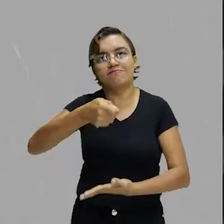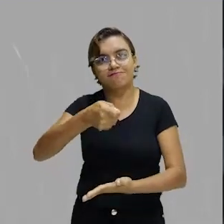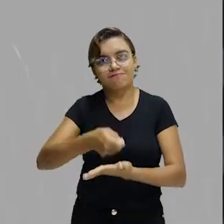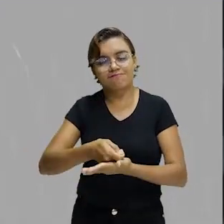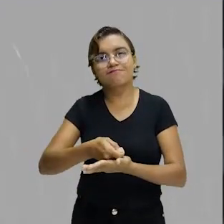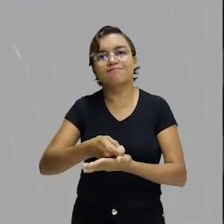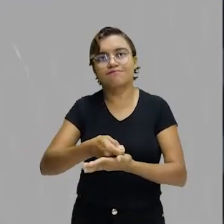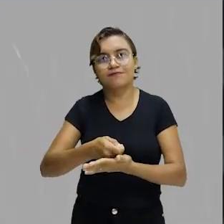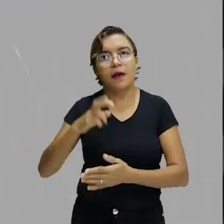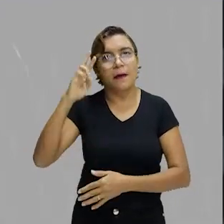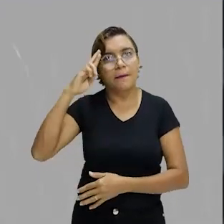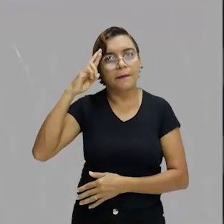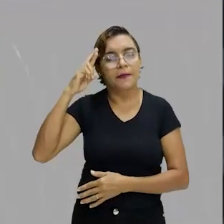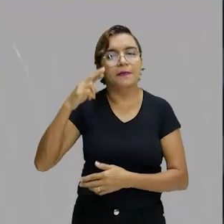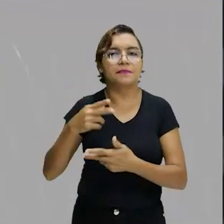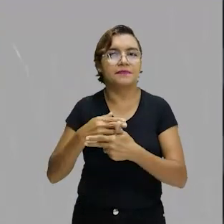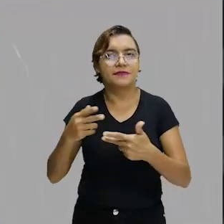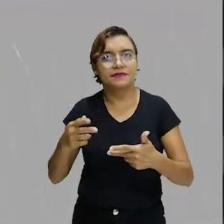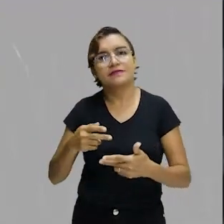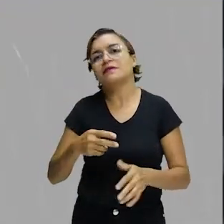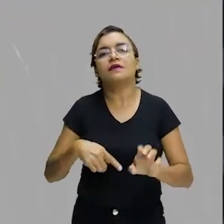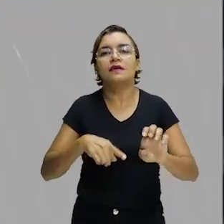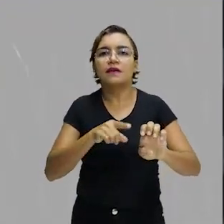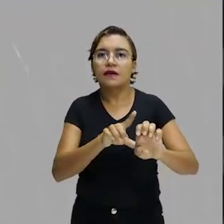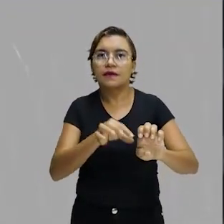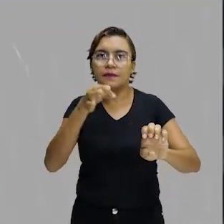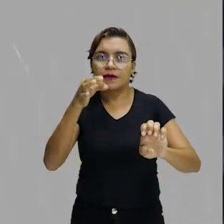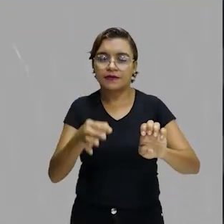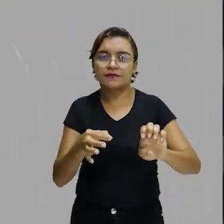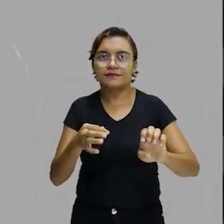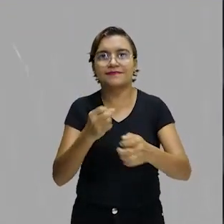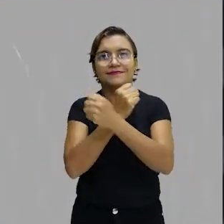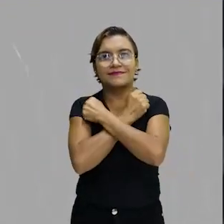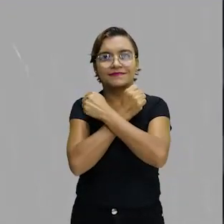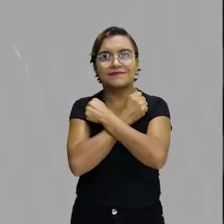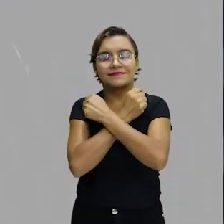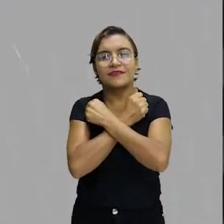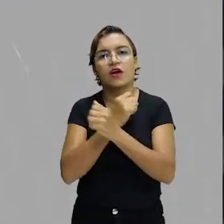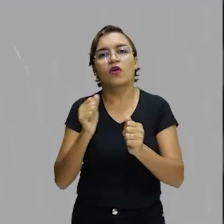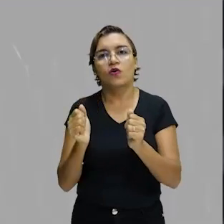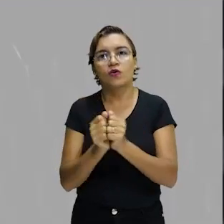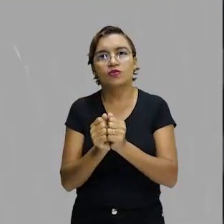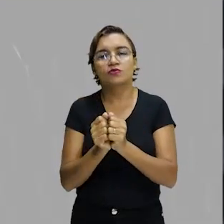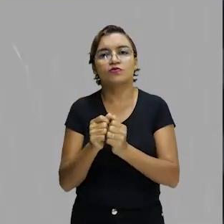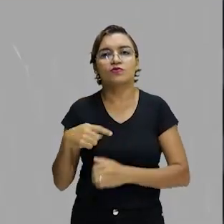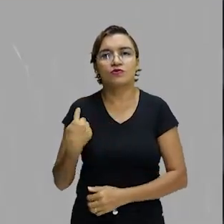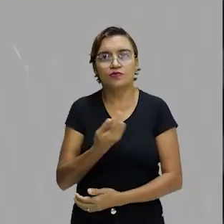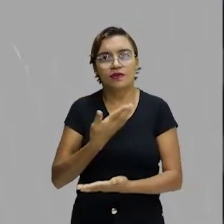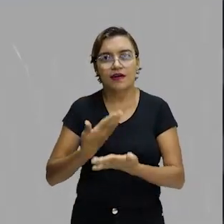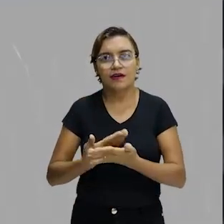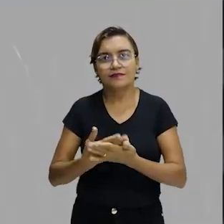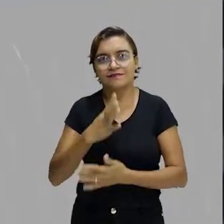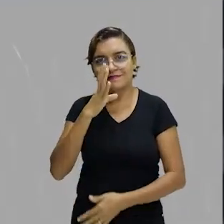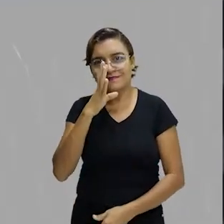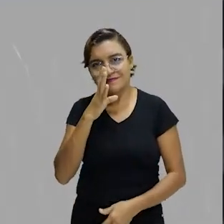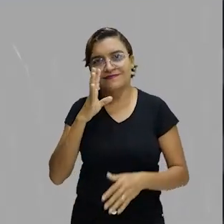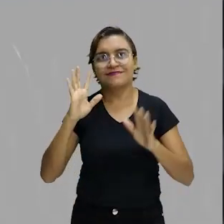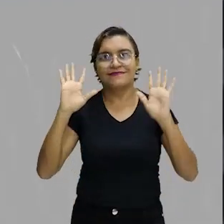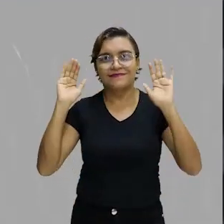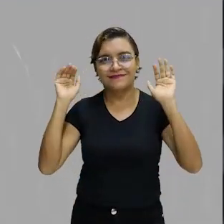obrigatória das premissas. Marquei para você, letra E. Fica um forte abraço, continue conosco assistindo às nossas aulas.